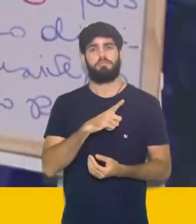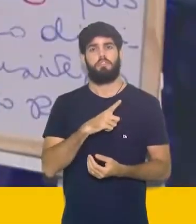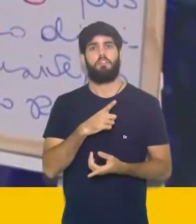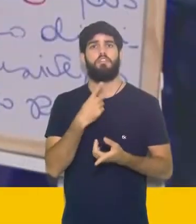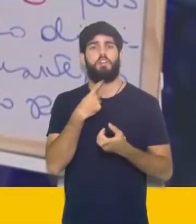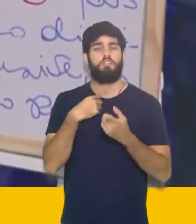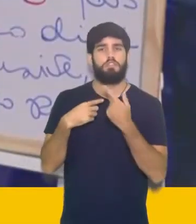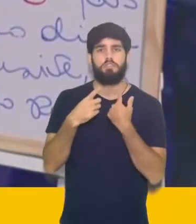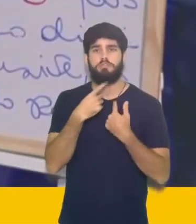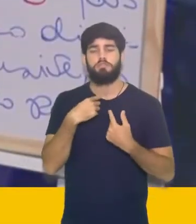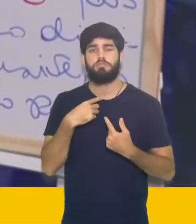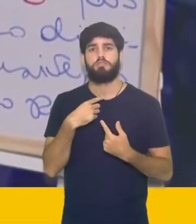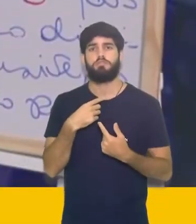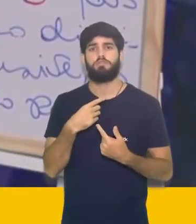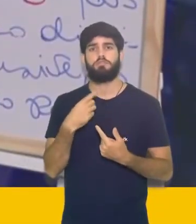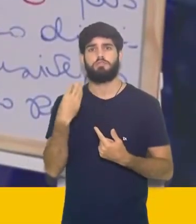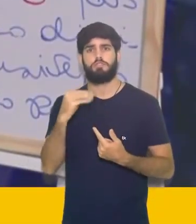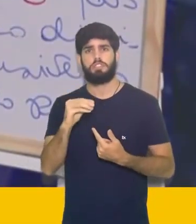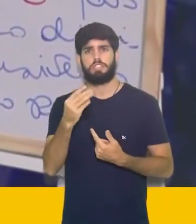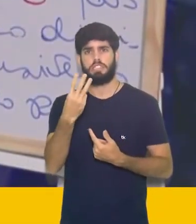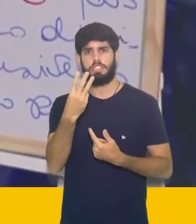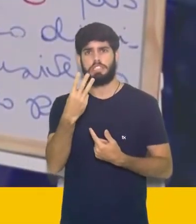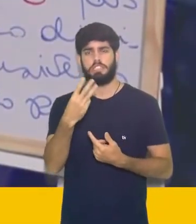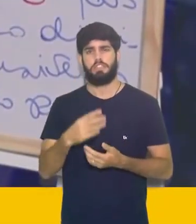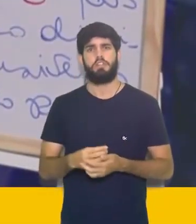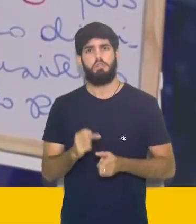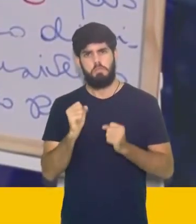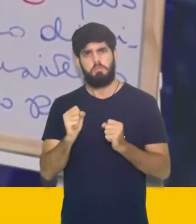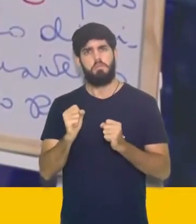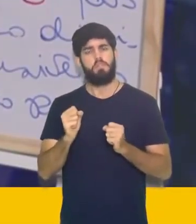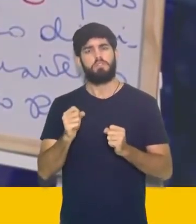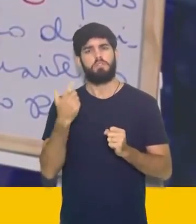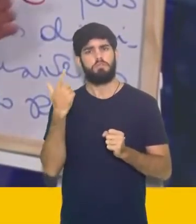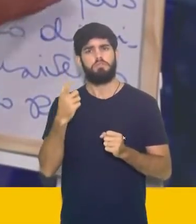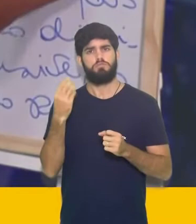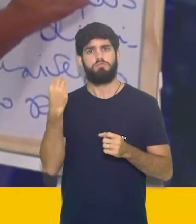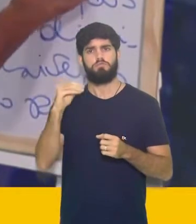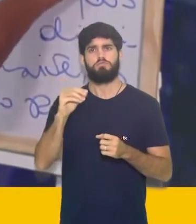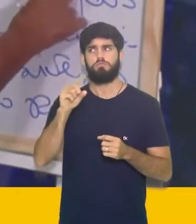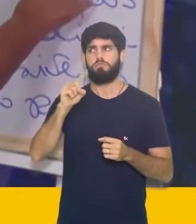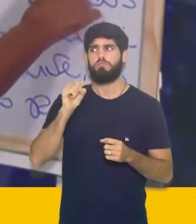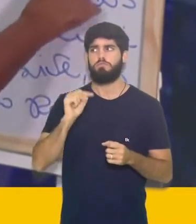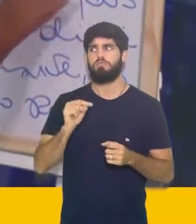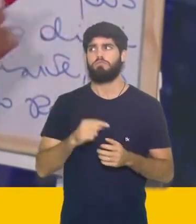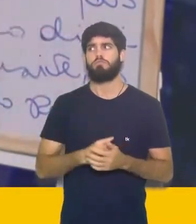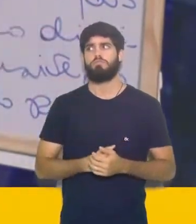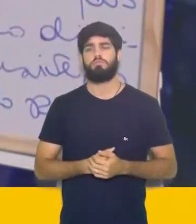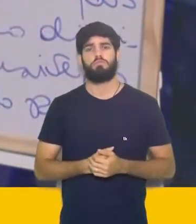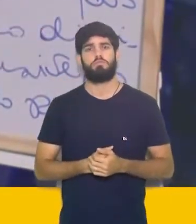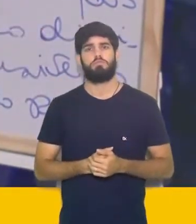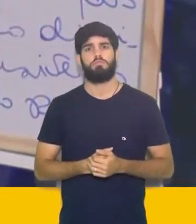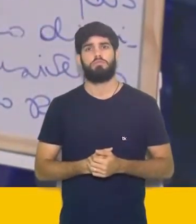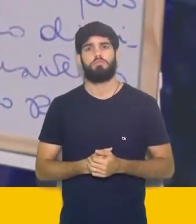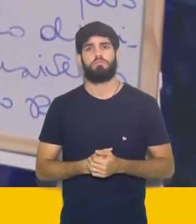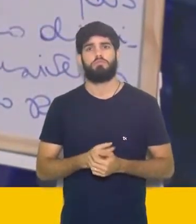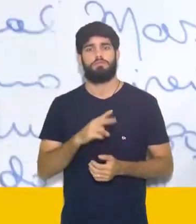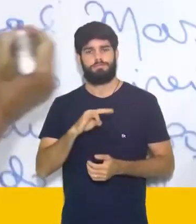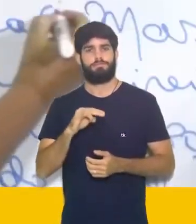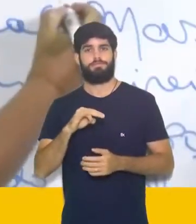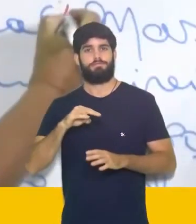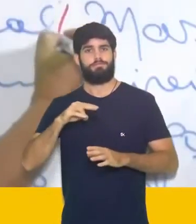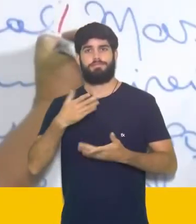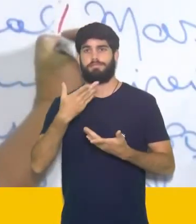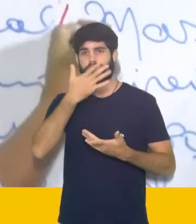botar três. E eu posso botar três, Consuelo? Pode, bota três. Isso vai dar um bafafá.